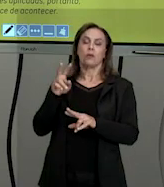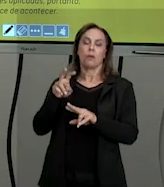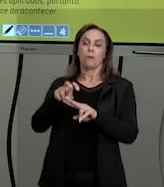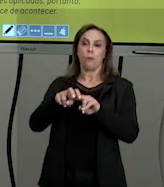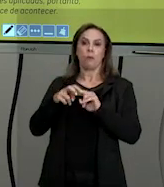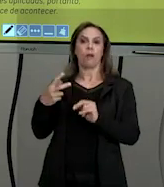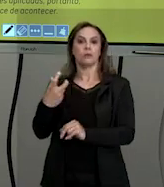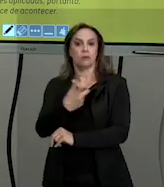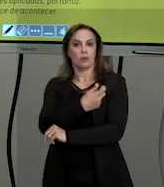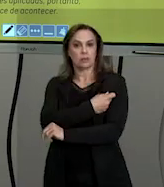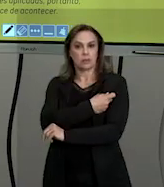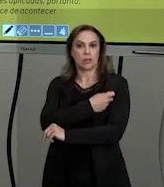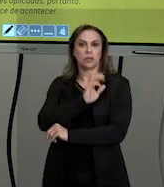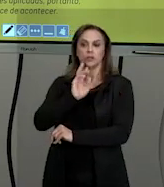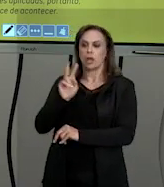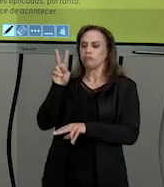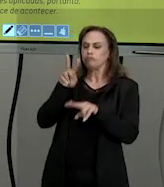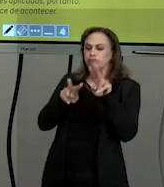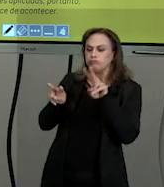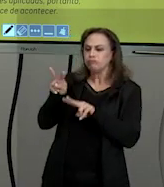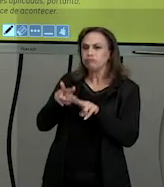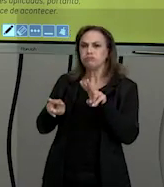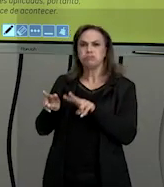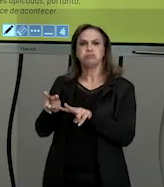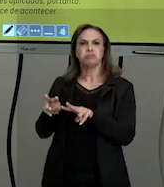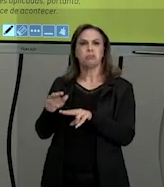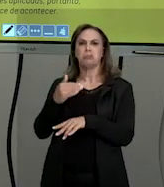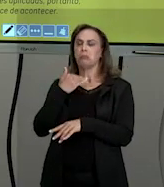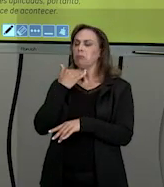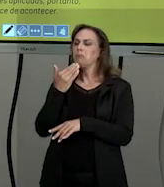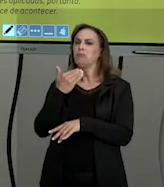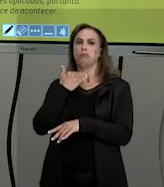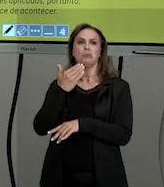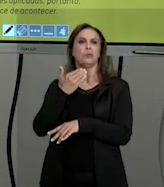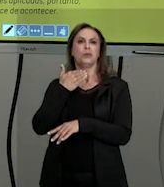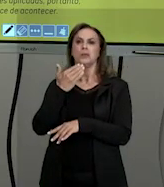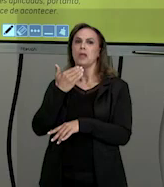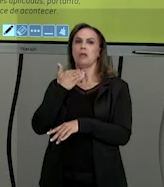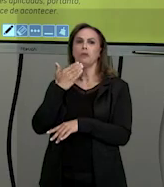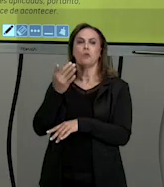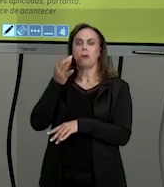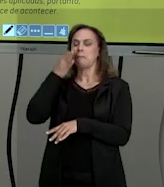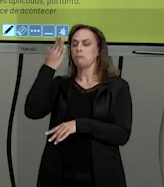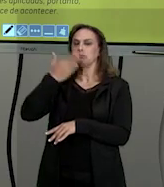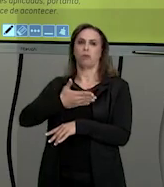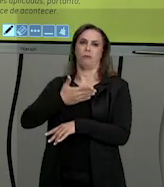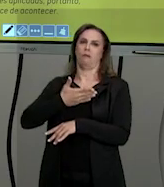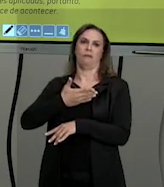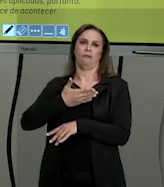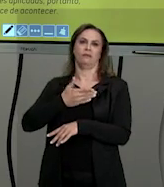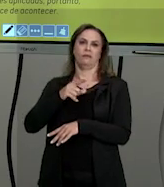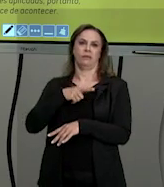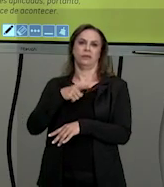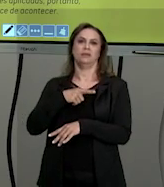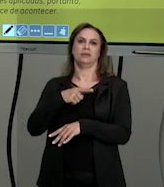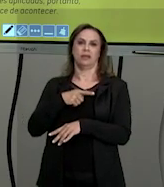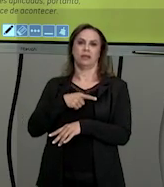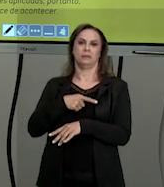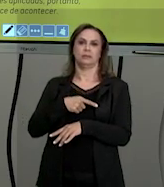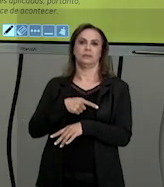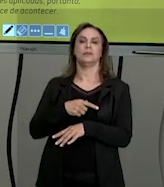E, novamente, nenhuma apresentou qualquer relação causal com as vacinas. Então, a gente teve 6.000